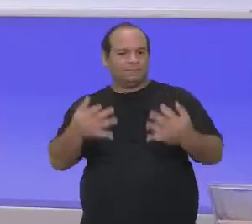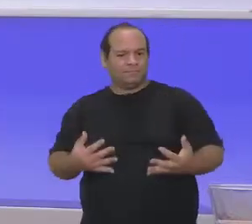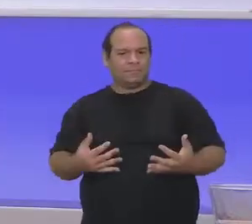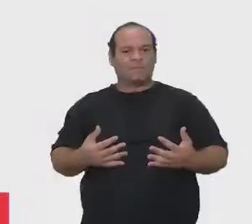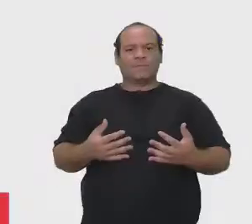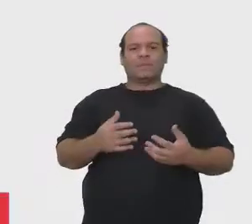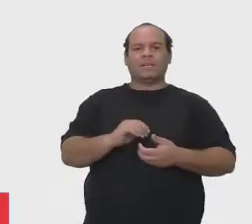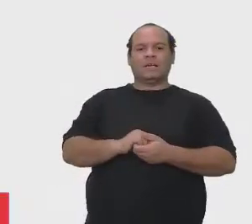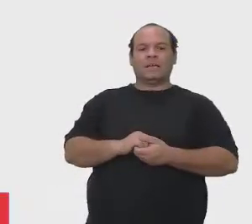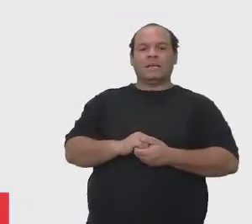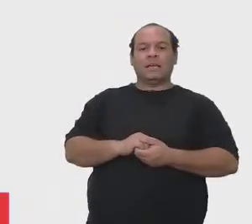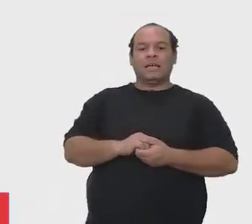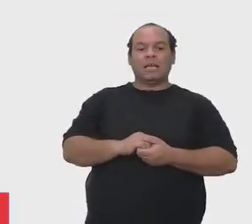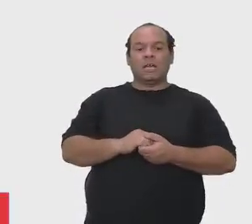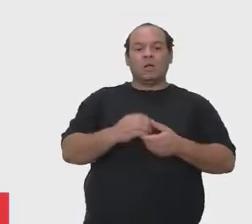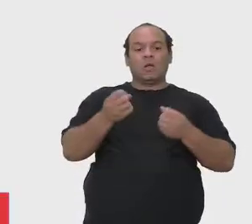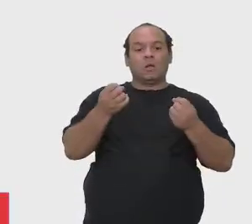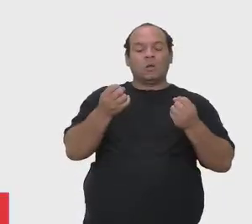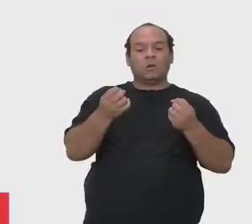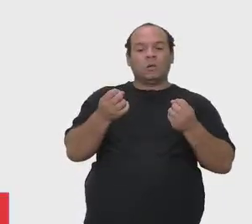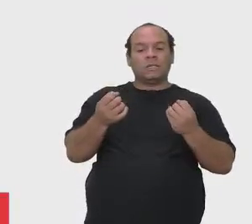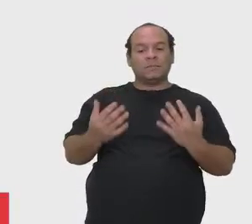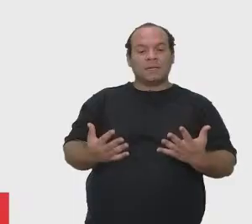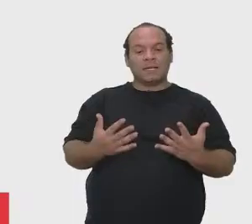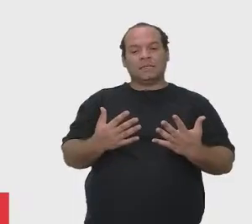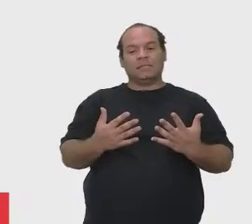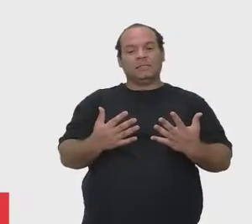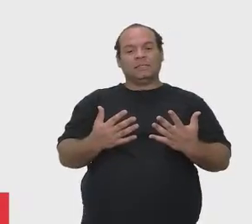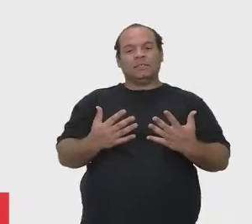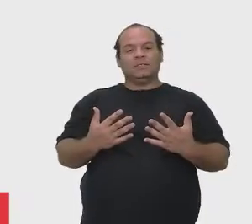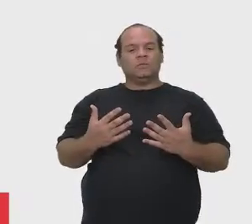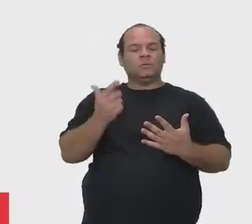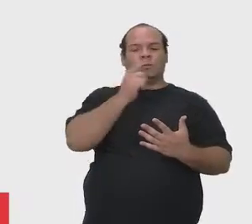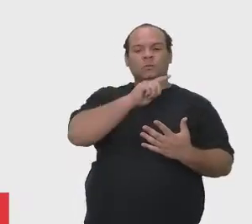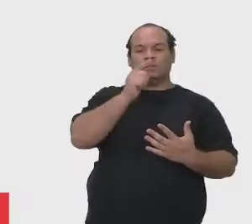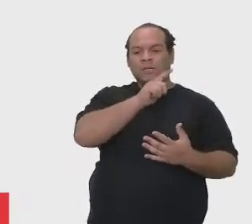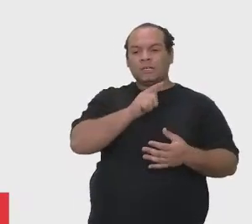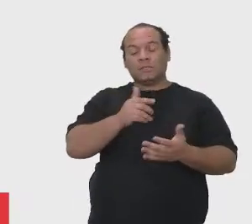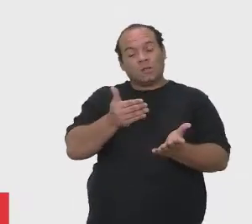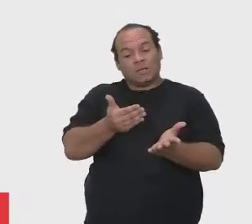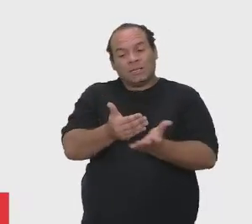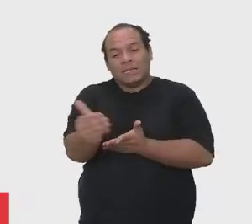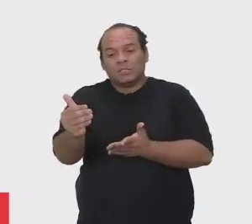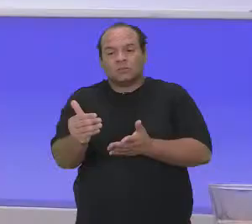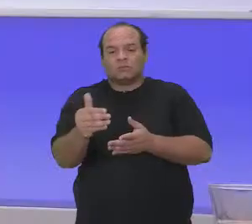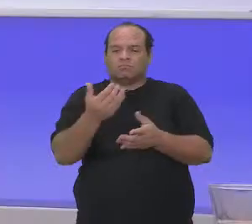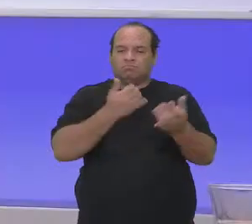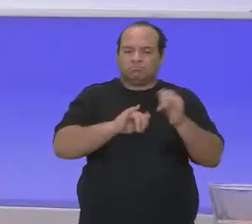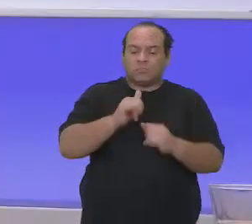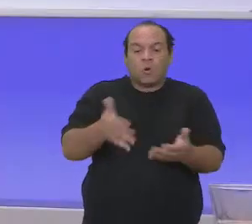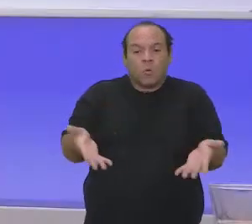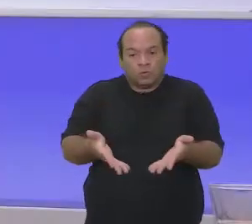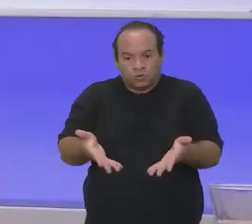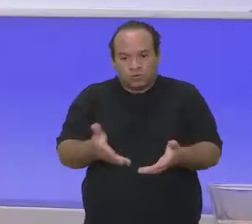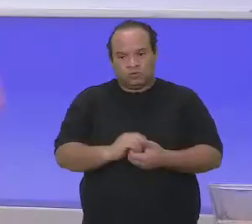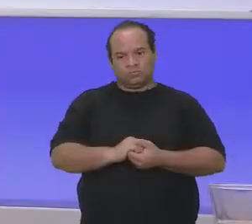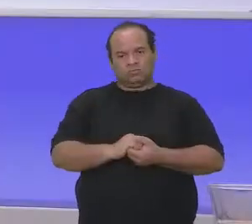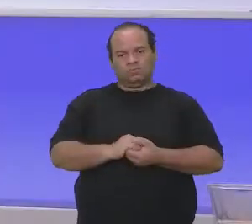energia elétrica, e eu vou abordar um pouquinho as fontes de energia elétrica que nós temos